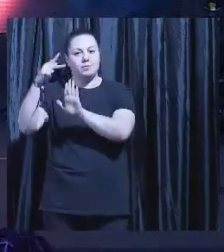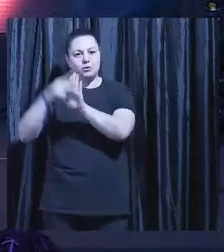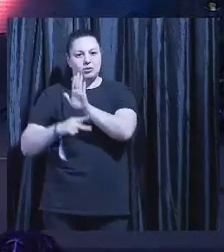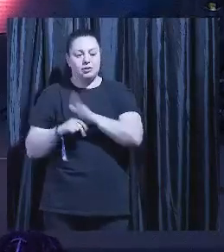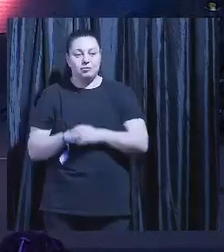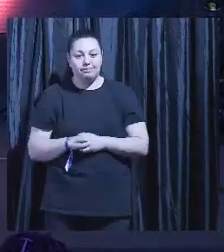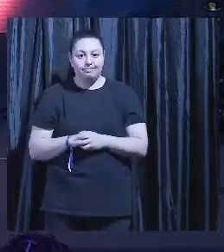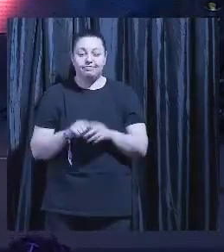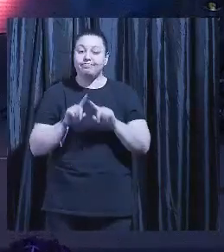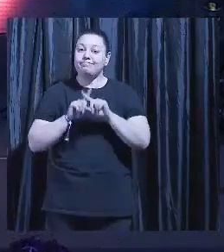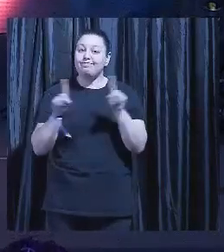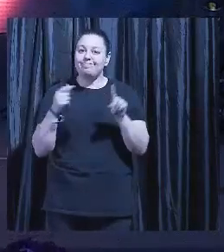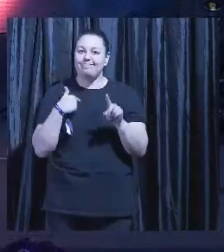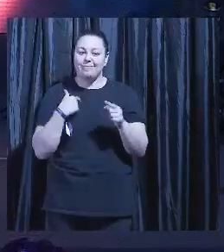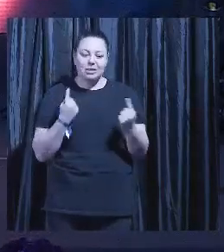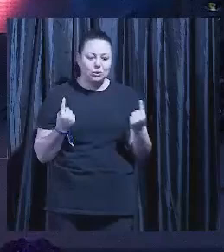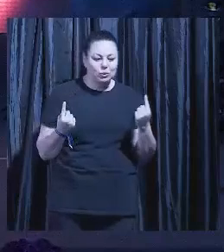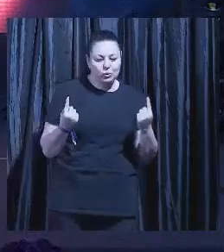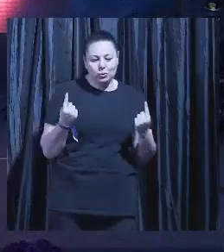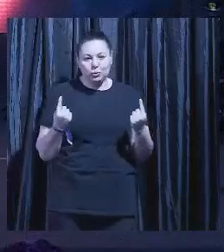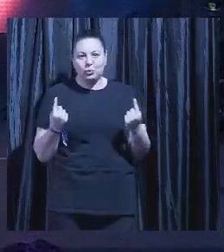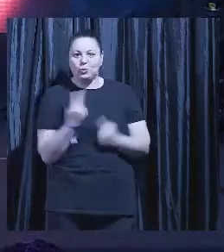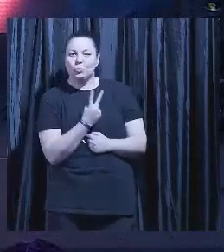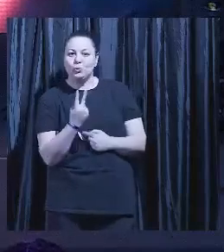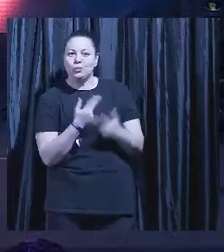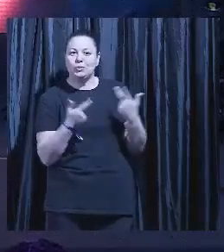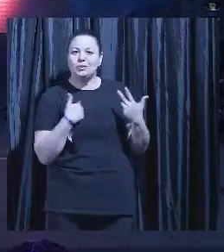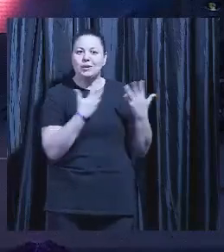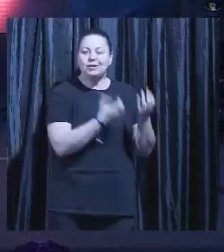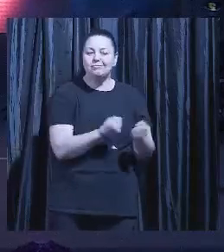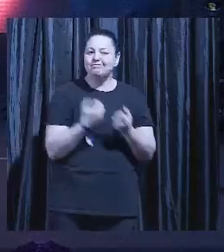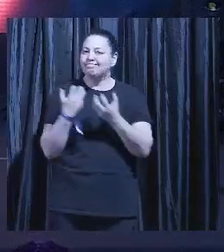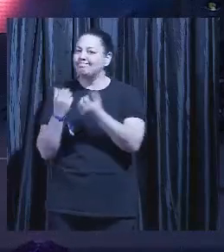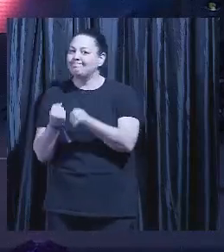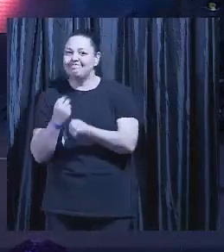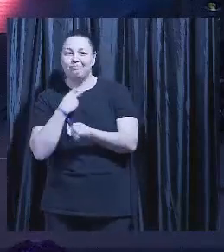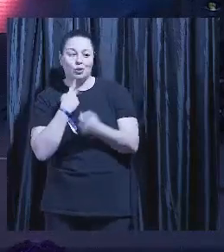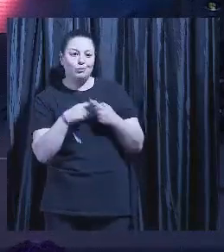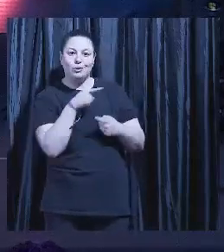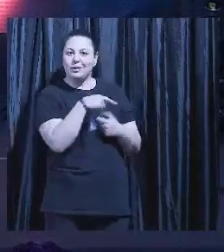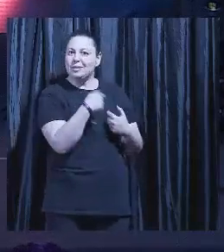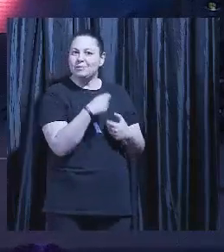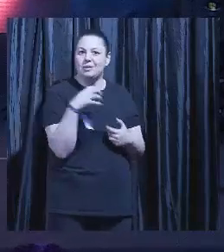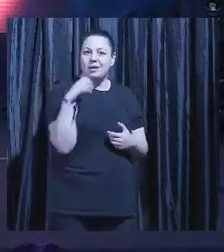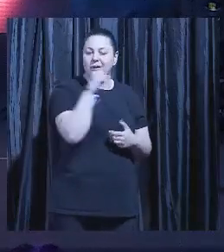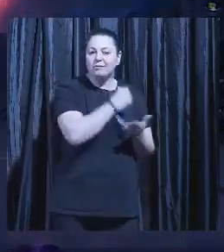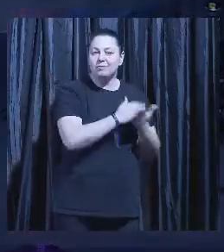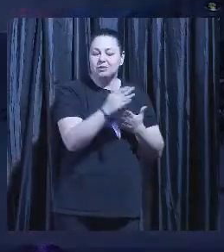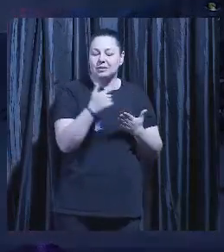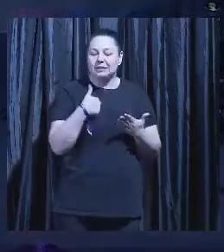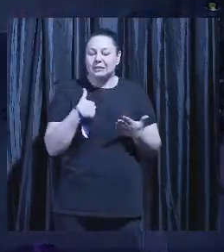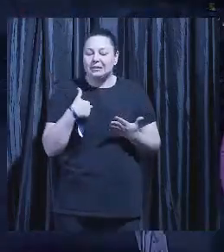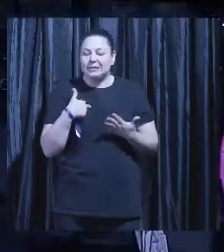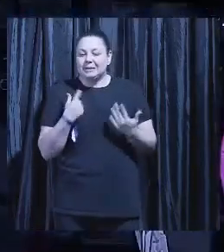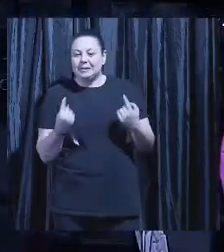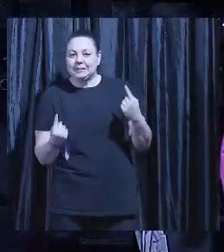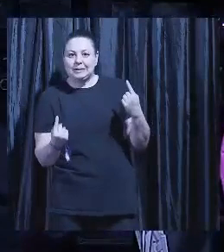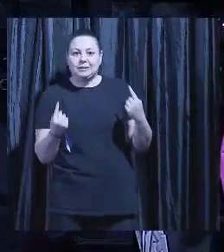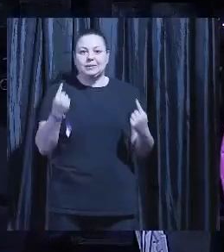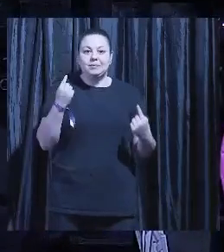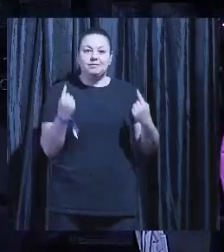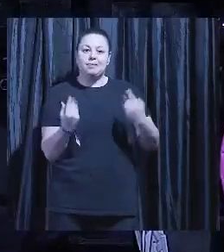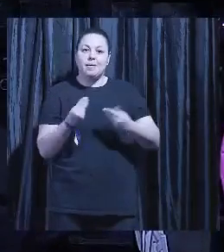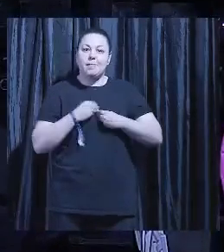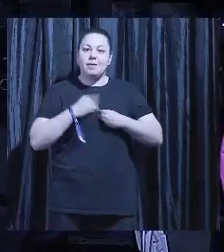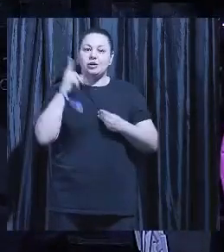podia aceitar as 2 coisas ao mesmo tempo, porque o outro projeto tinha que começar de imediato. Então, eu fiquei com essa escolha super